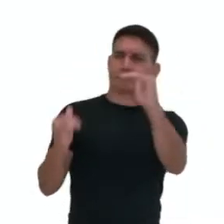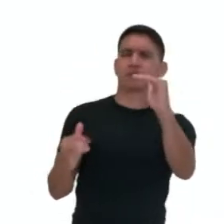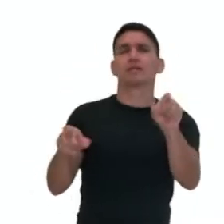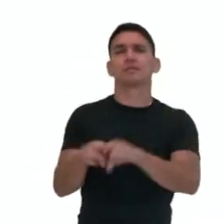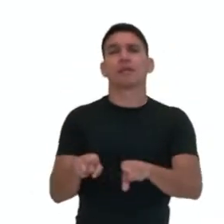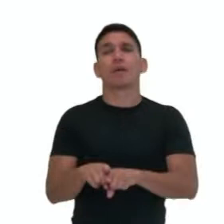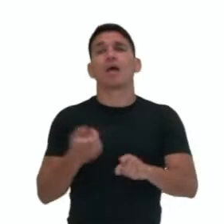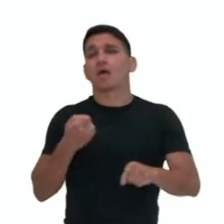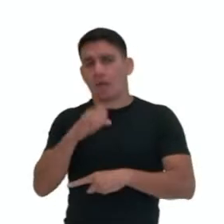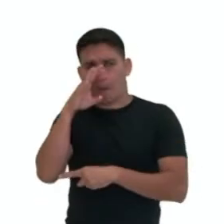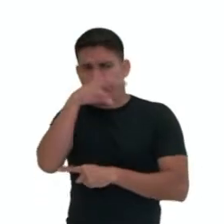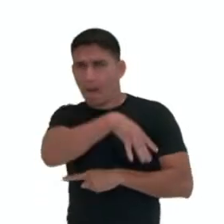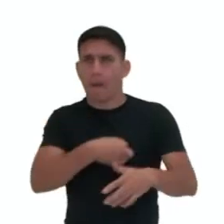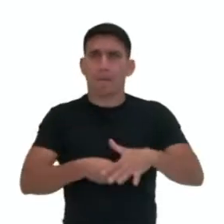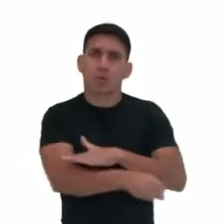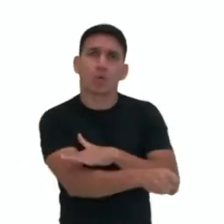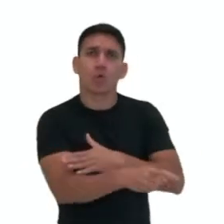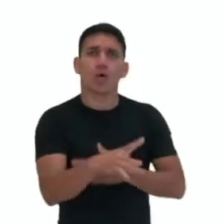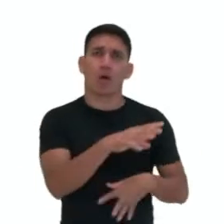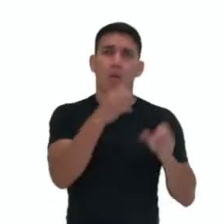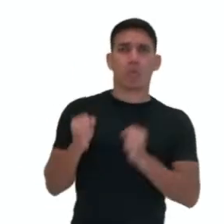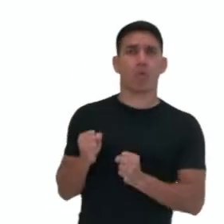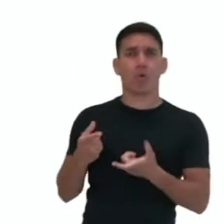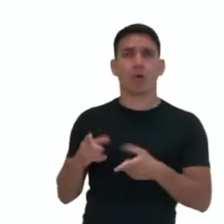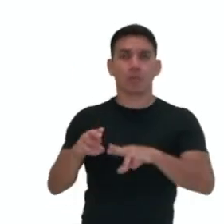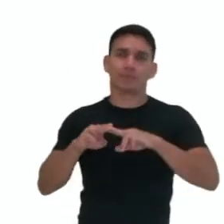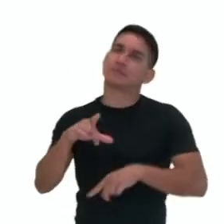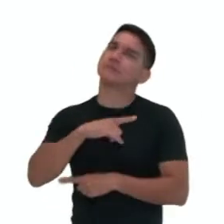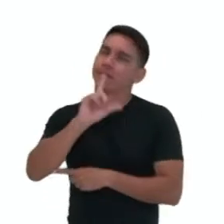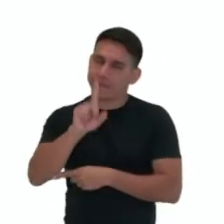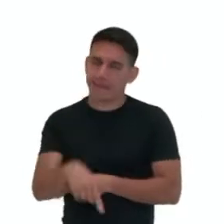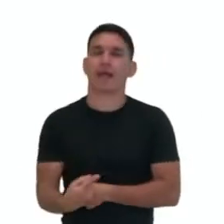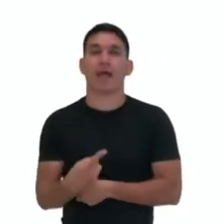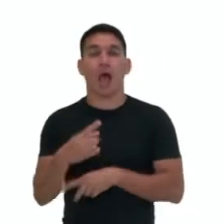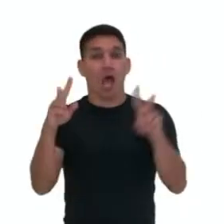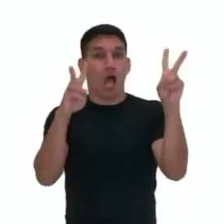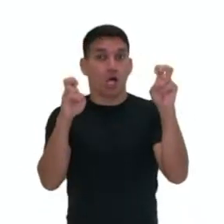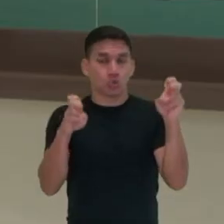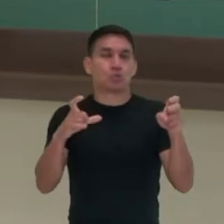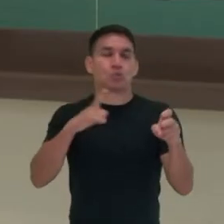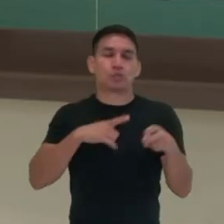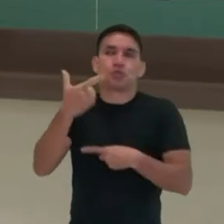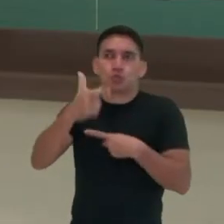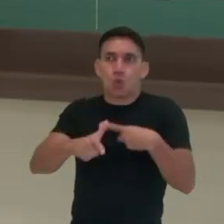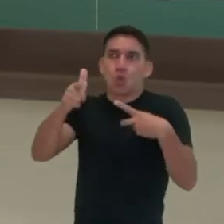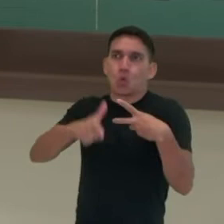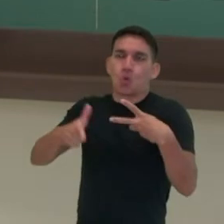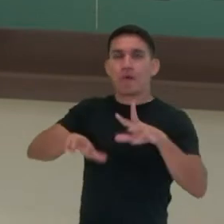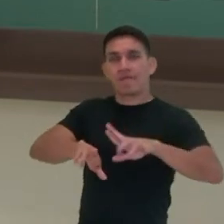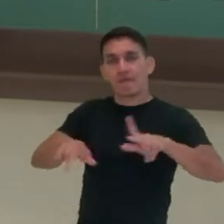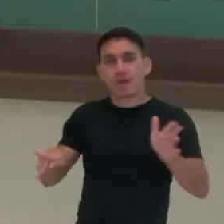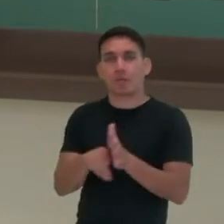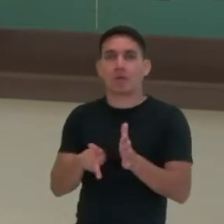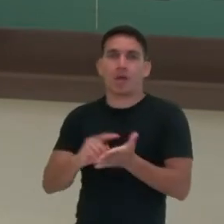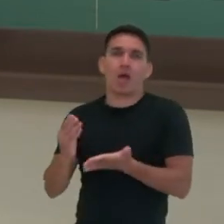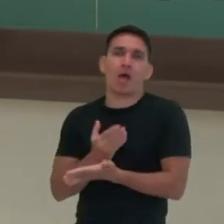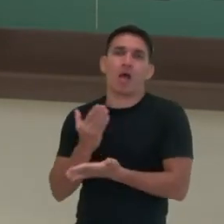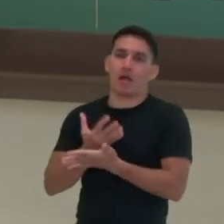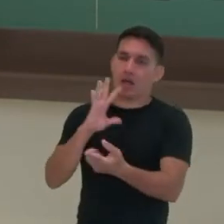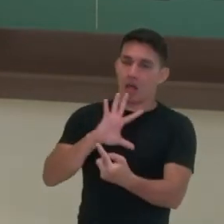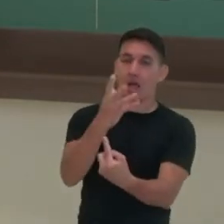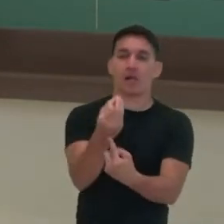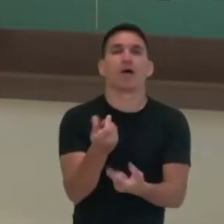abusos de poder. Inclusive, esse é um tema bastante recorrente em muitas obras de arte. A arte